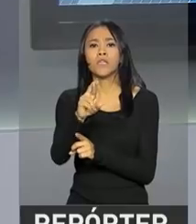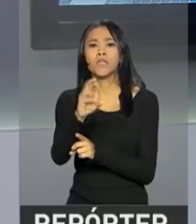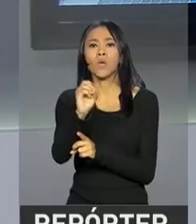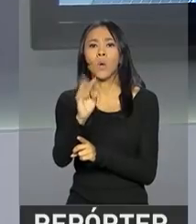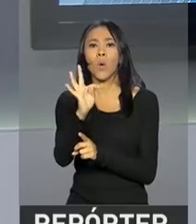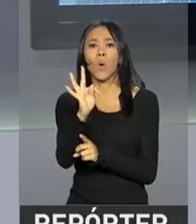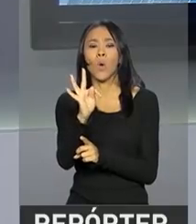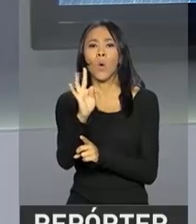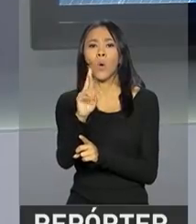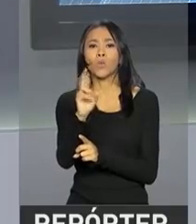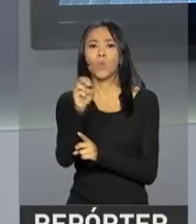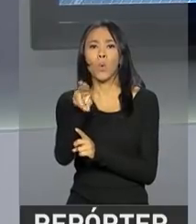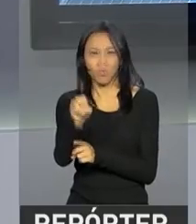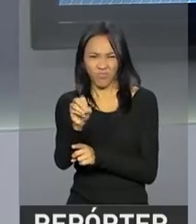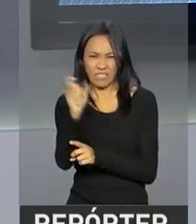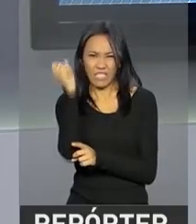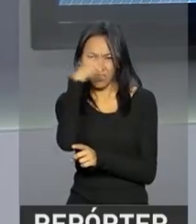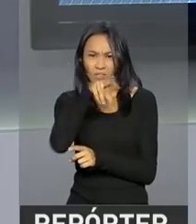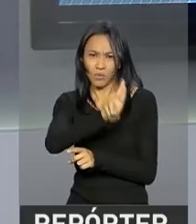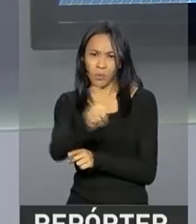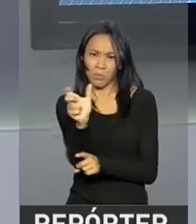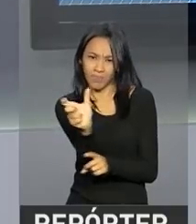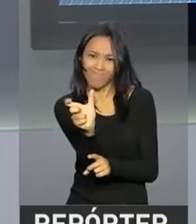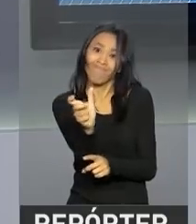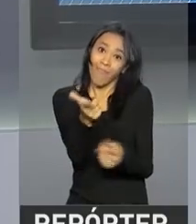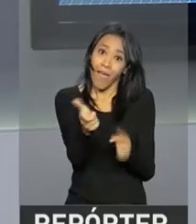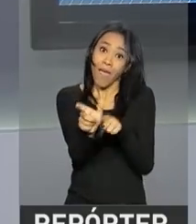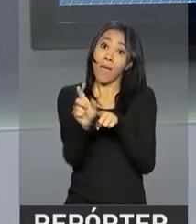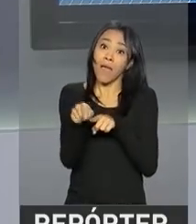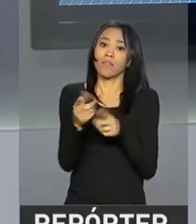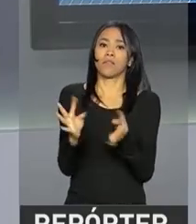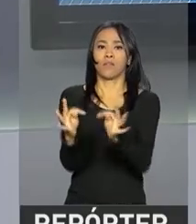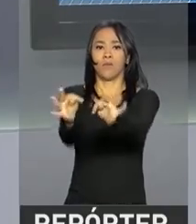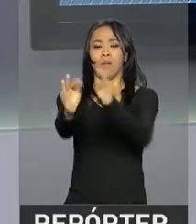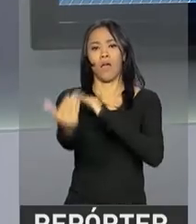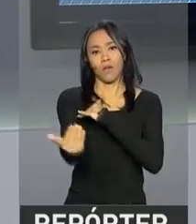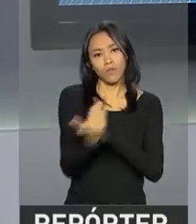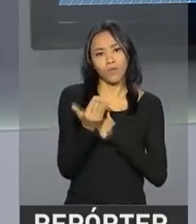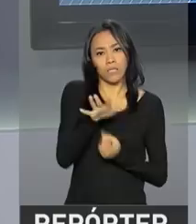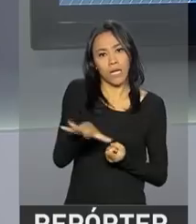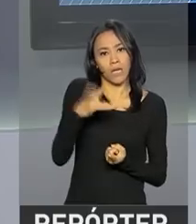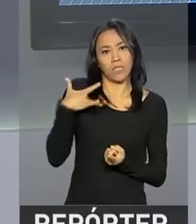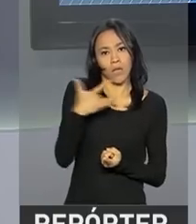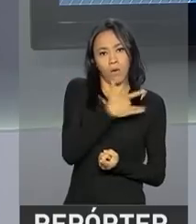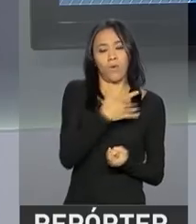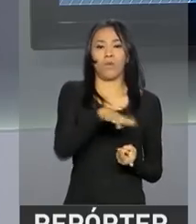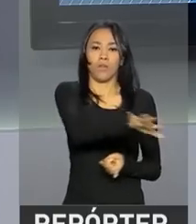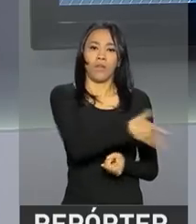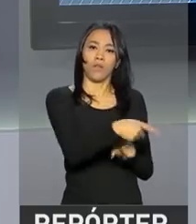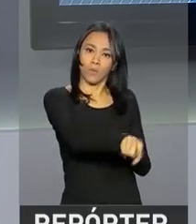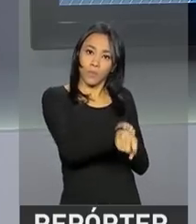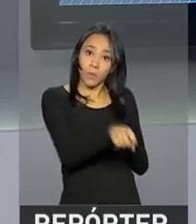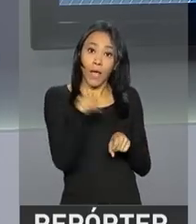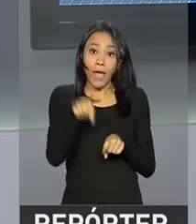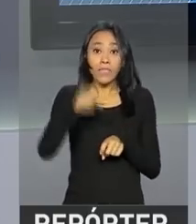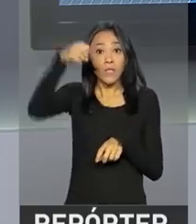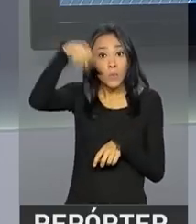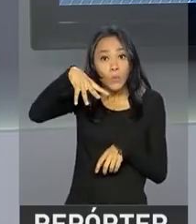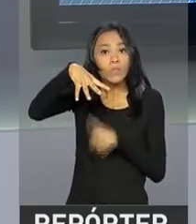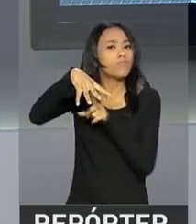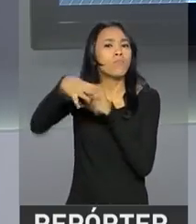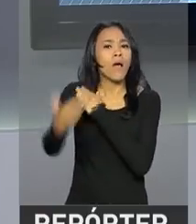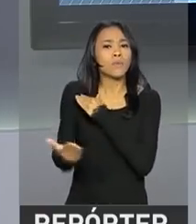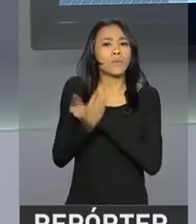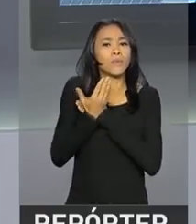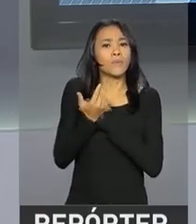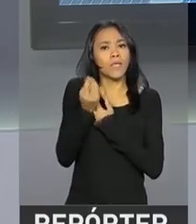mesmo, mas as aplicações dessa tecnologia geram benefícios em áreas como saúde e agricultura. Essa luz ajuda, por exemplo,